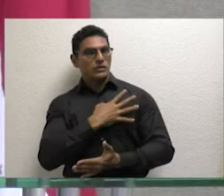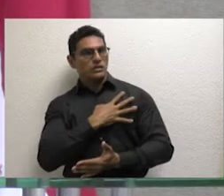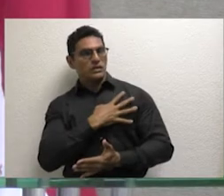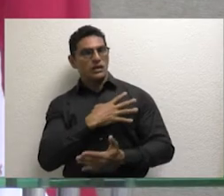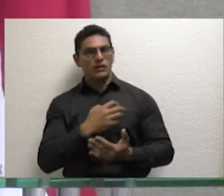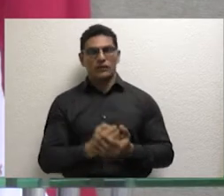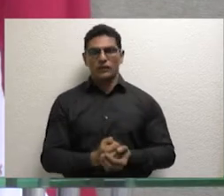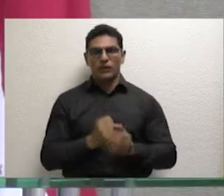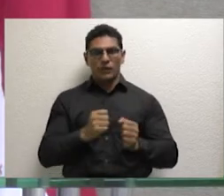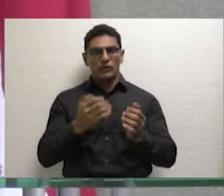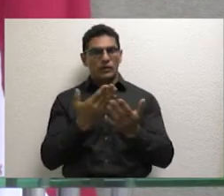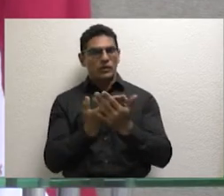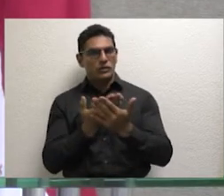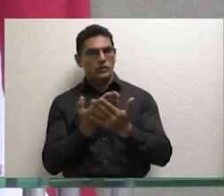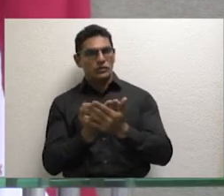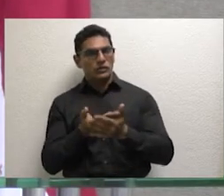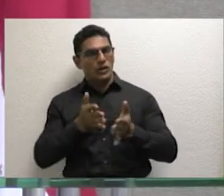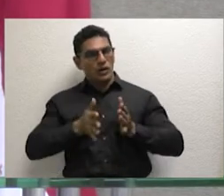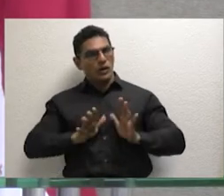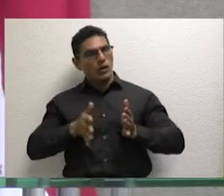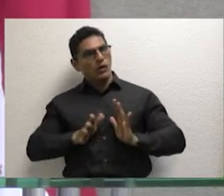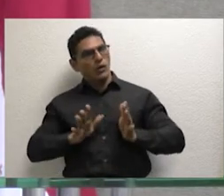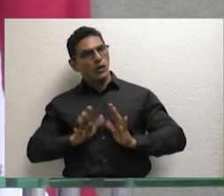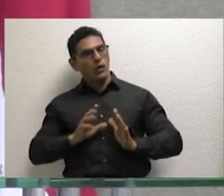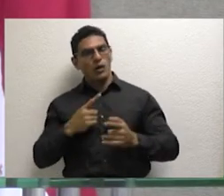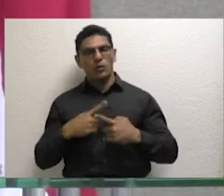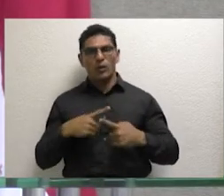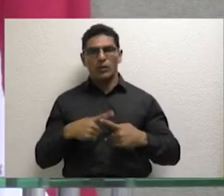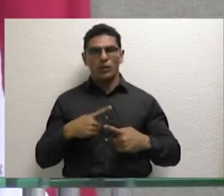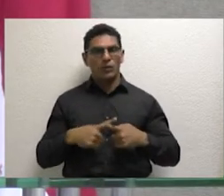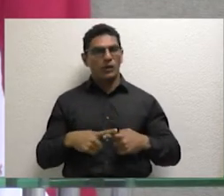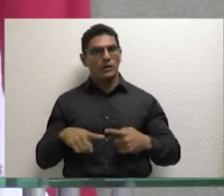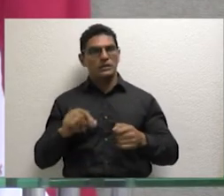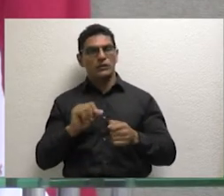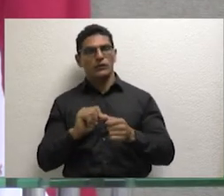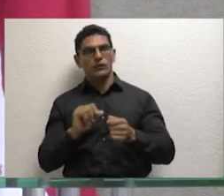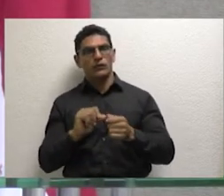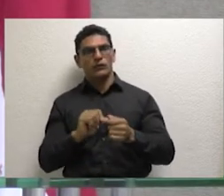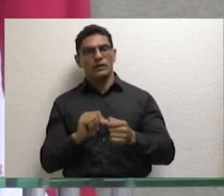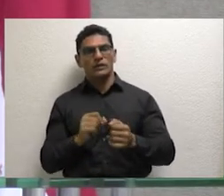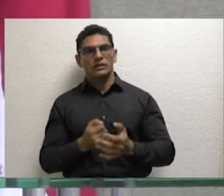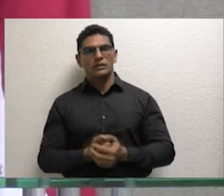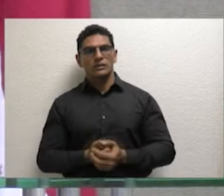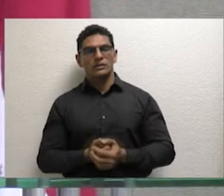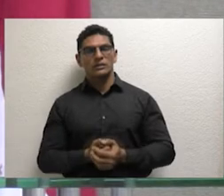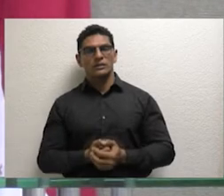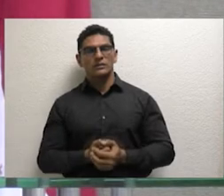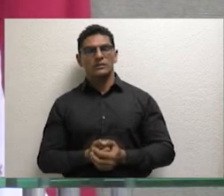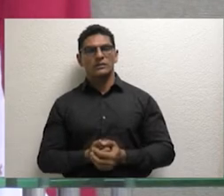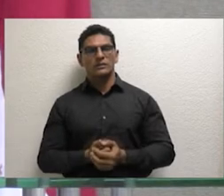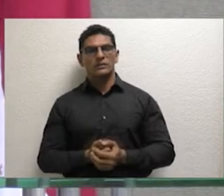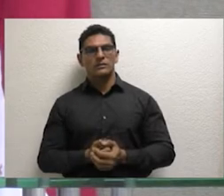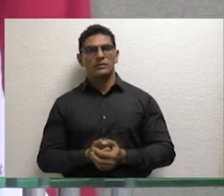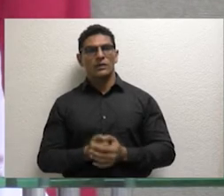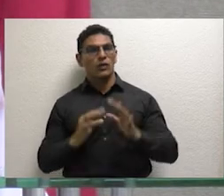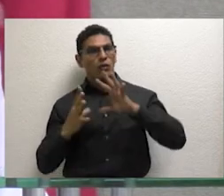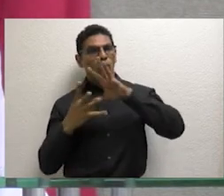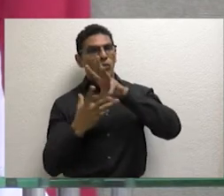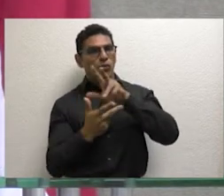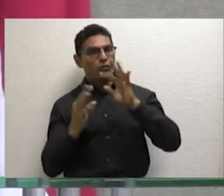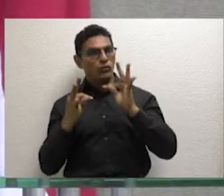poder estudar isso com calma porque são ferramentas utilizadas mundo afora